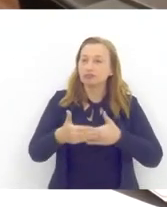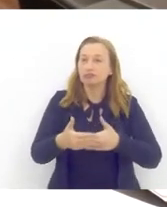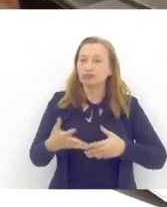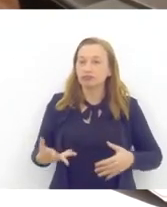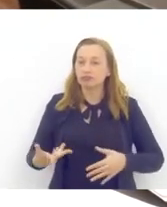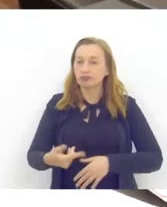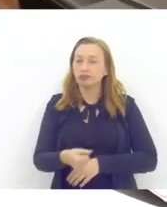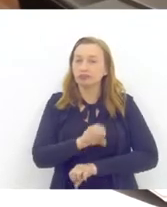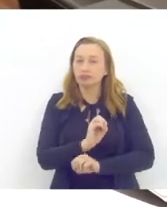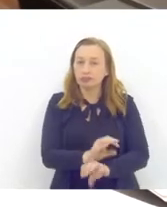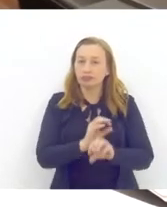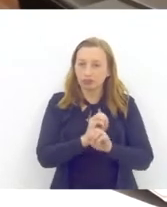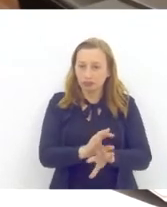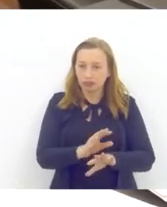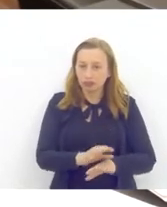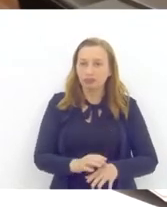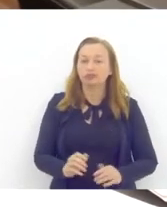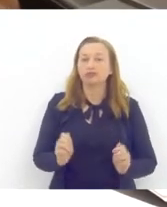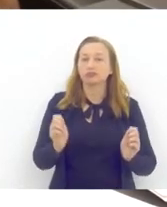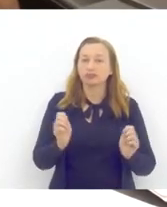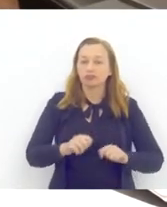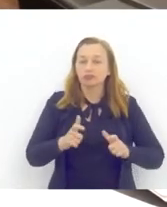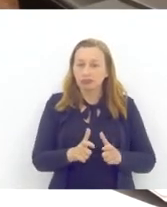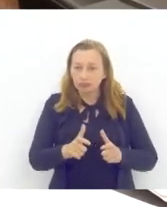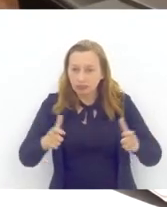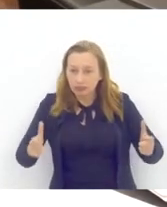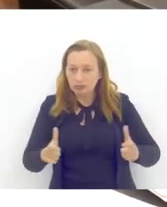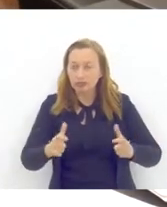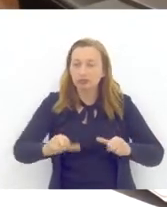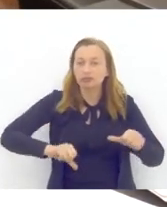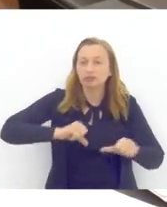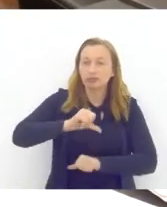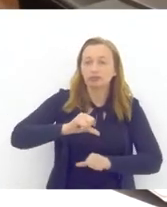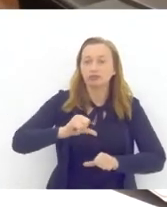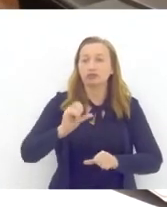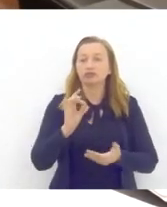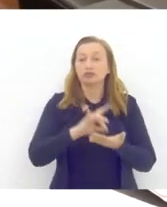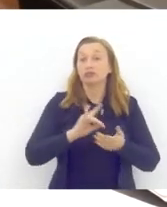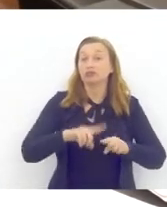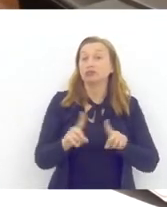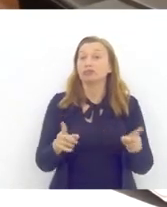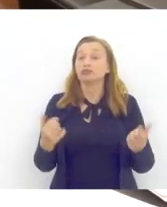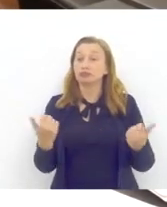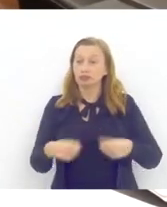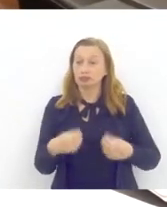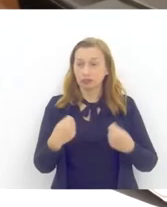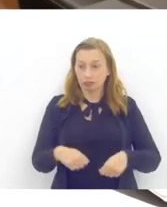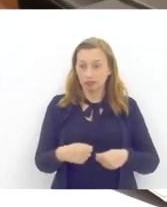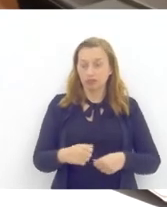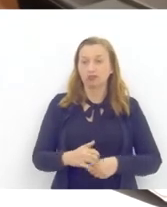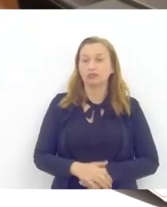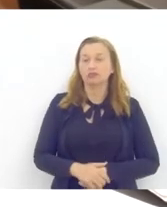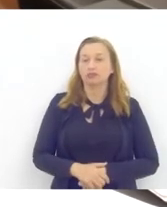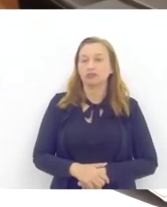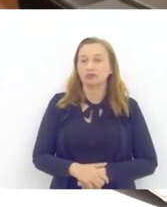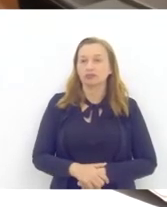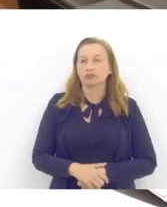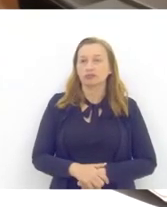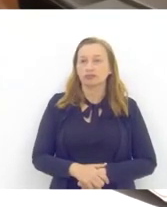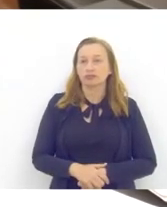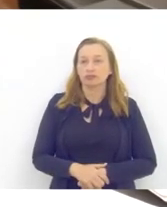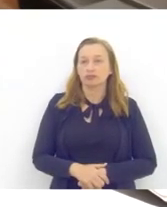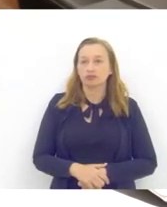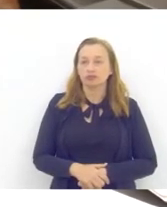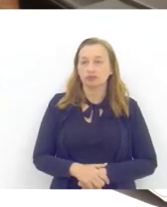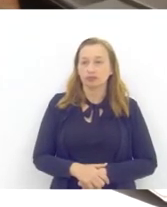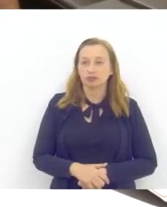qualidade da educação, tem um enorme potencial para mudar realidades, mas a gente tem que ser bastante...